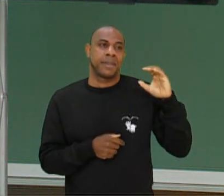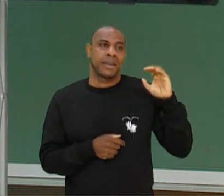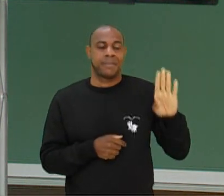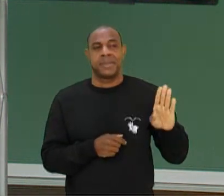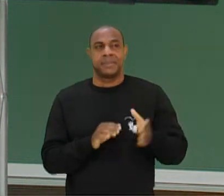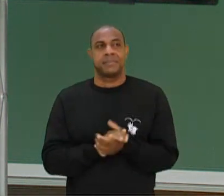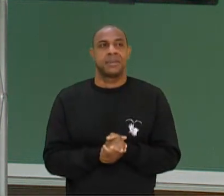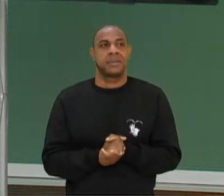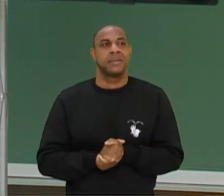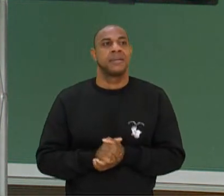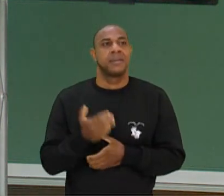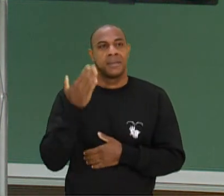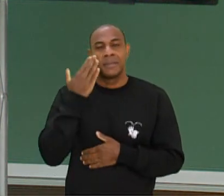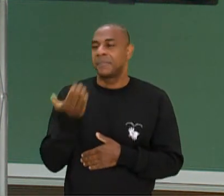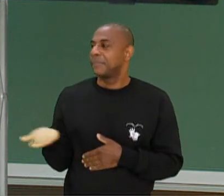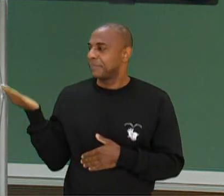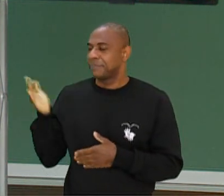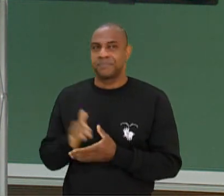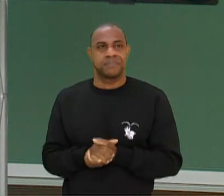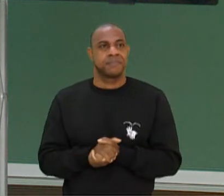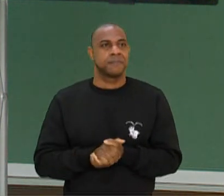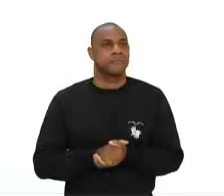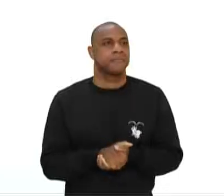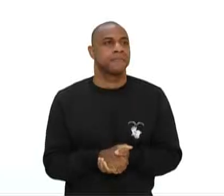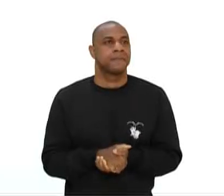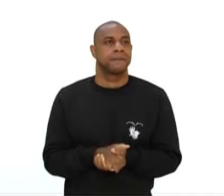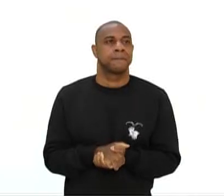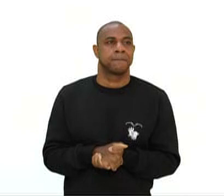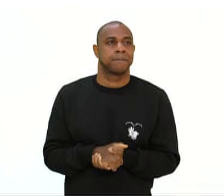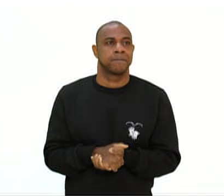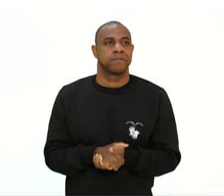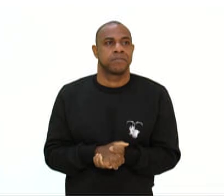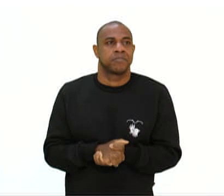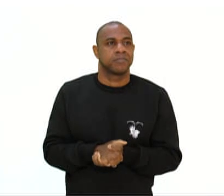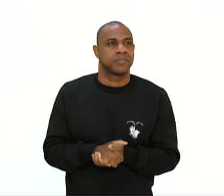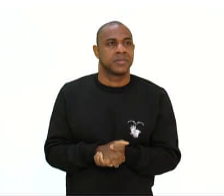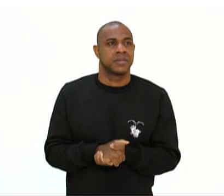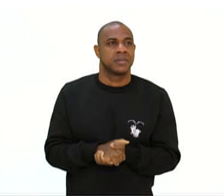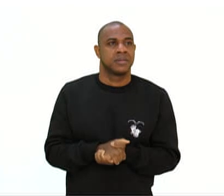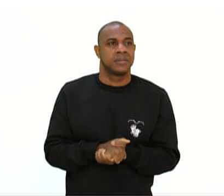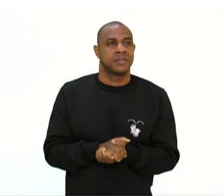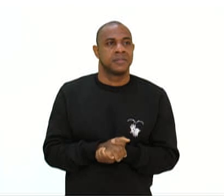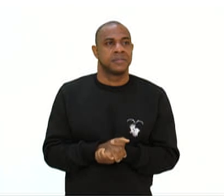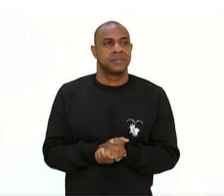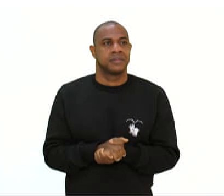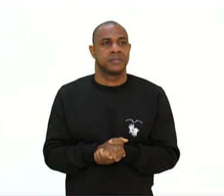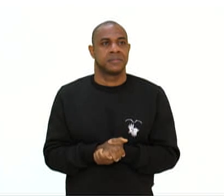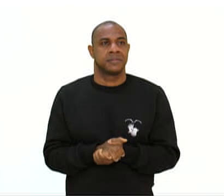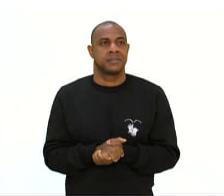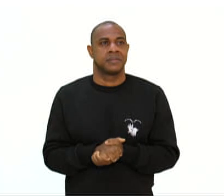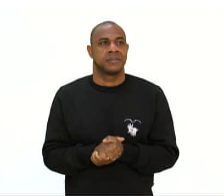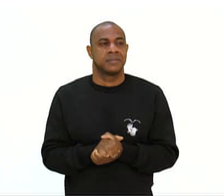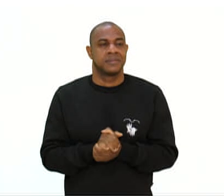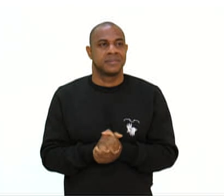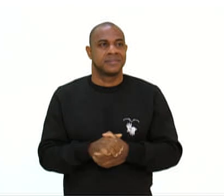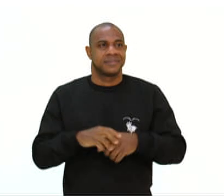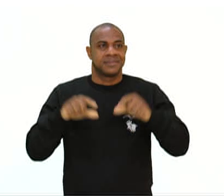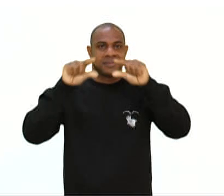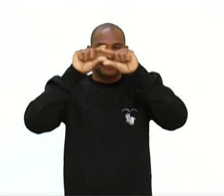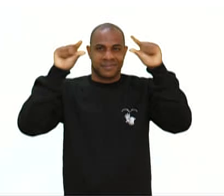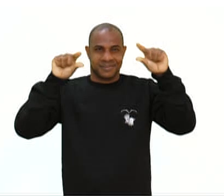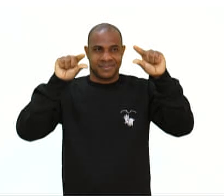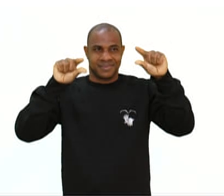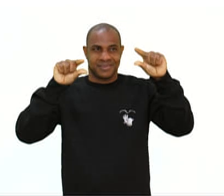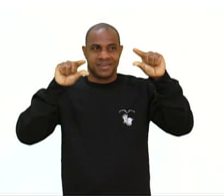um trechinho da música. Olha aqui ela de novo, né? Now I'm dancing and I'm dancing too much. Gente, aqui tá